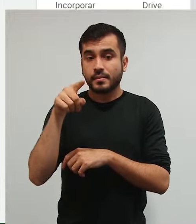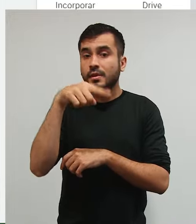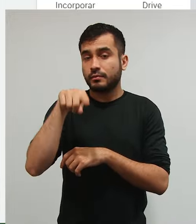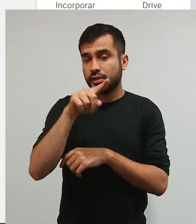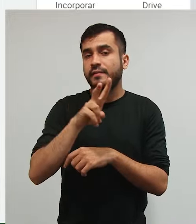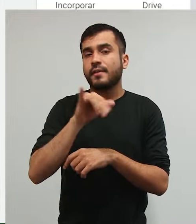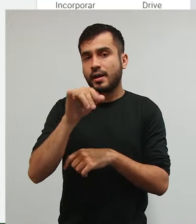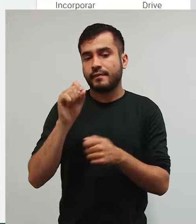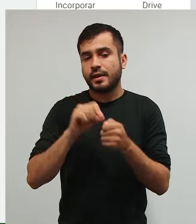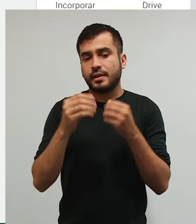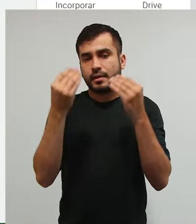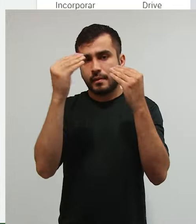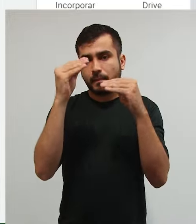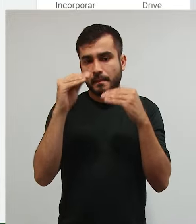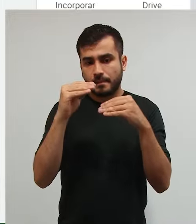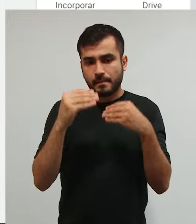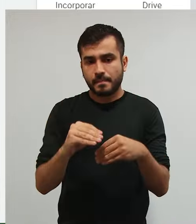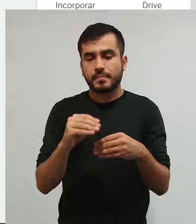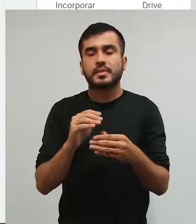que é a